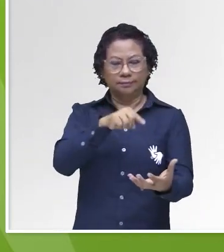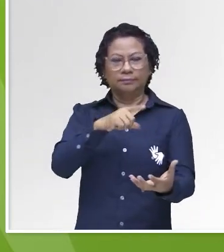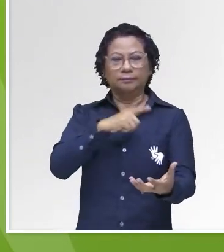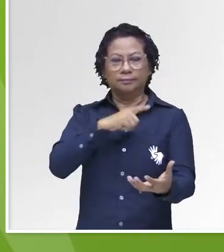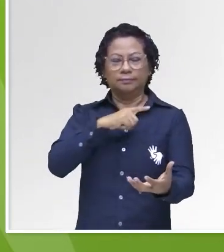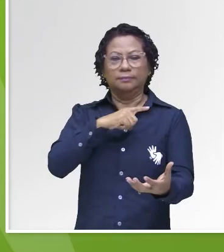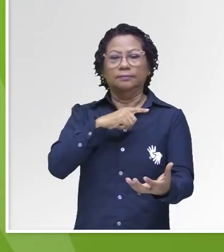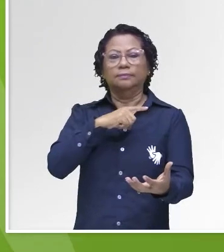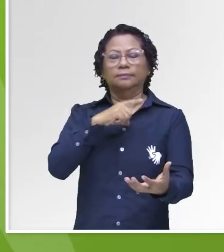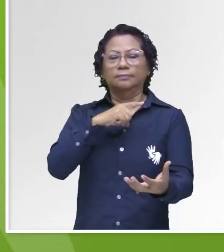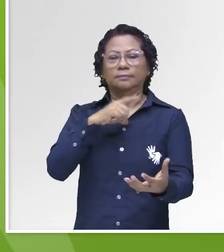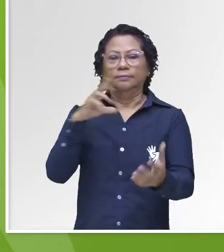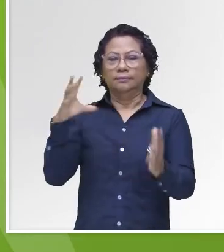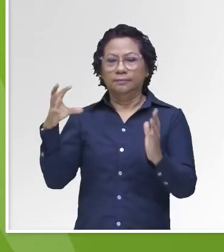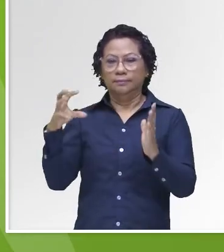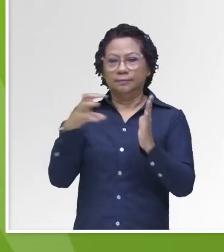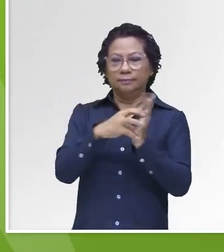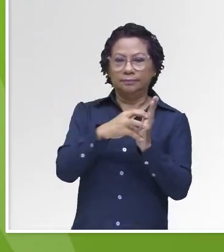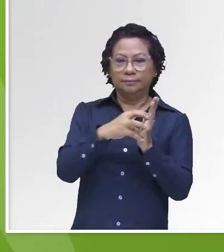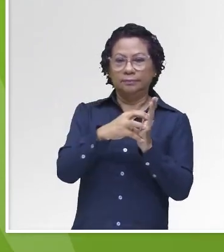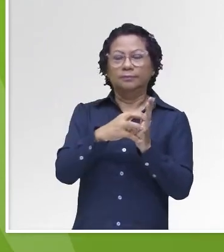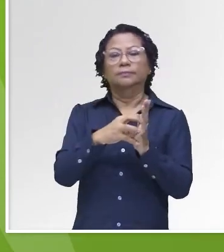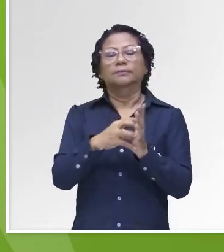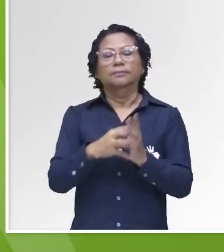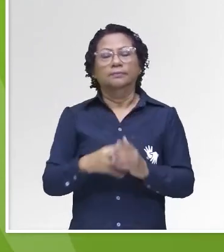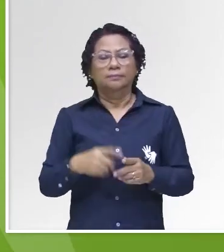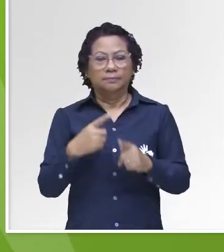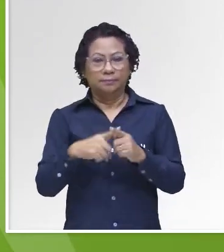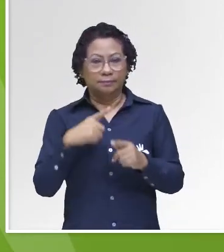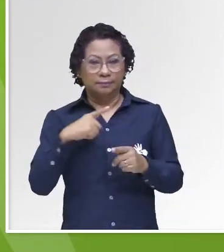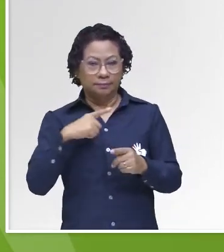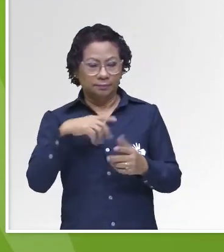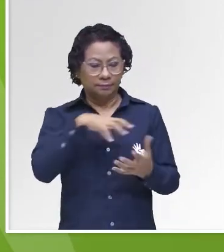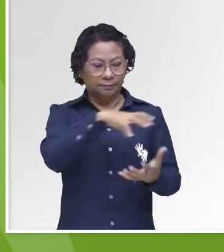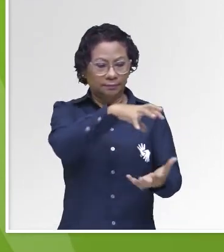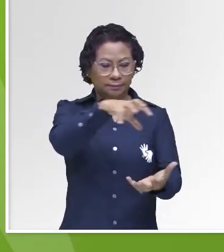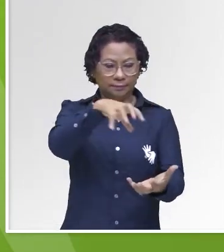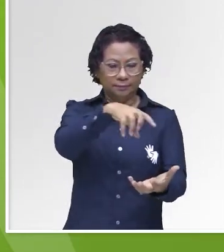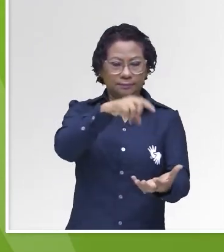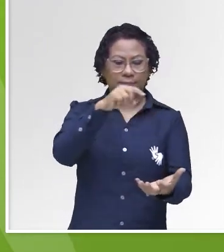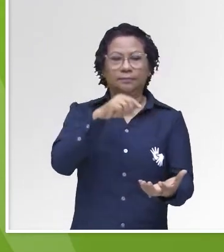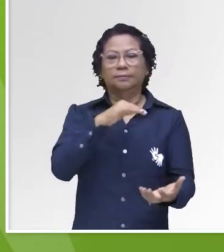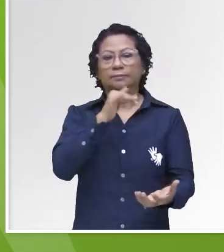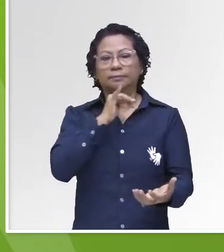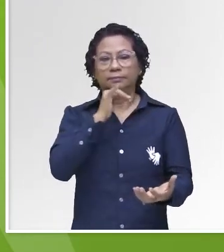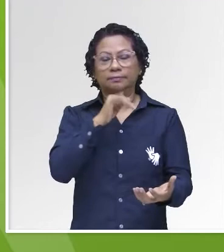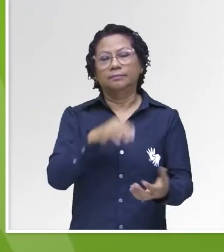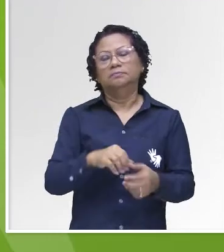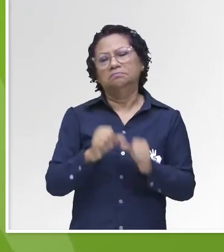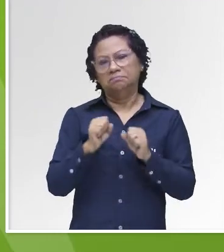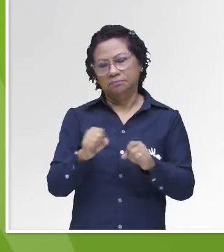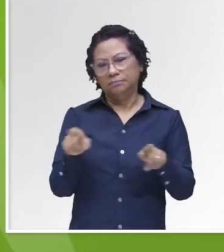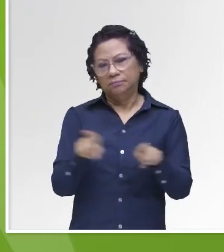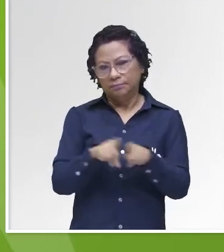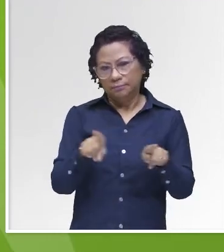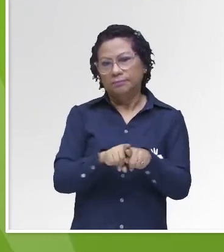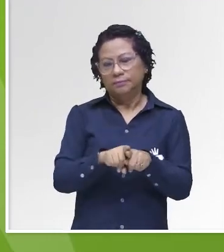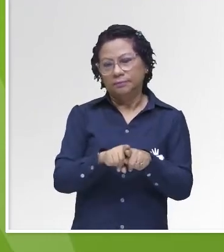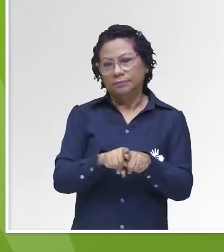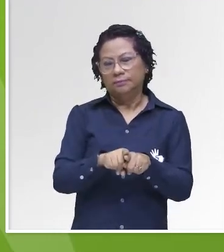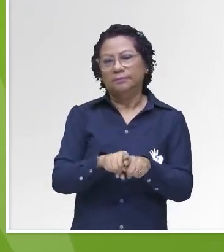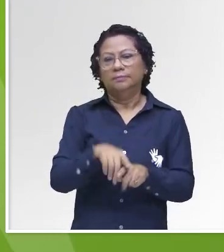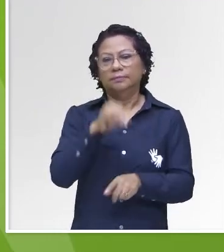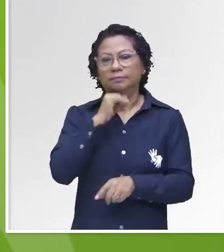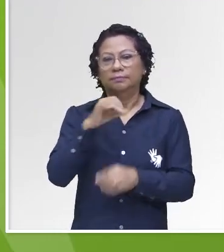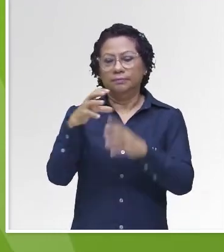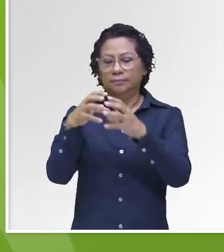atraem, certo? Então, quando eu tenho a Terra e a bola, por exemplo, que o Petkovic chutou, nós temos uma